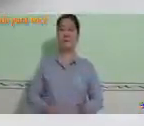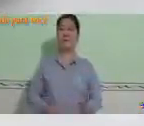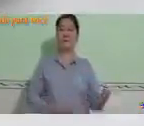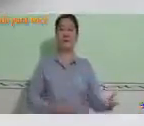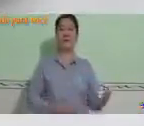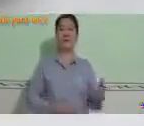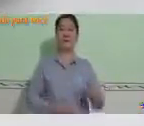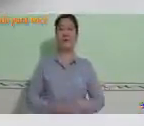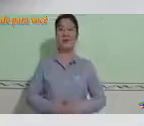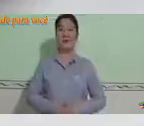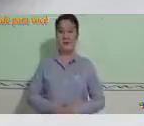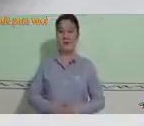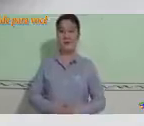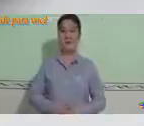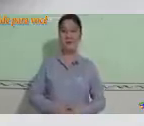joelho dobrado.